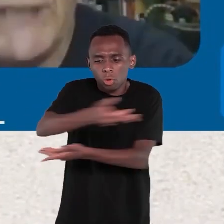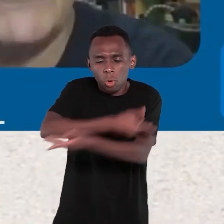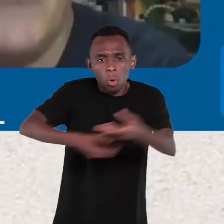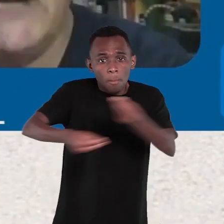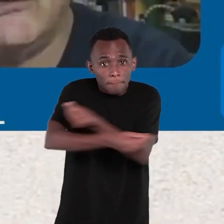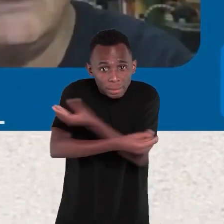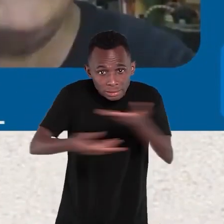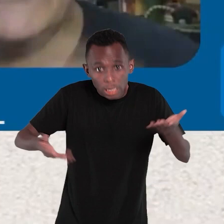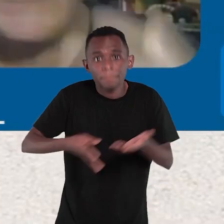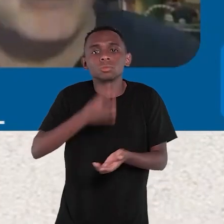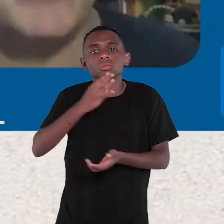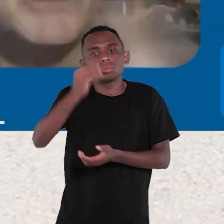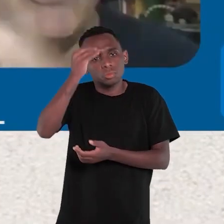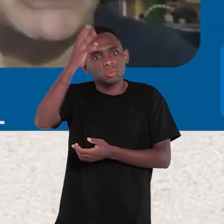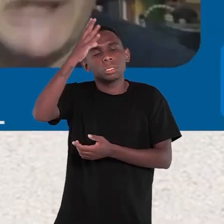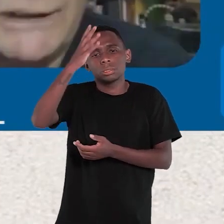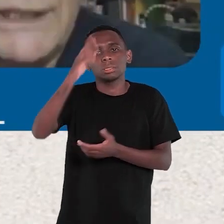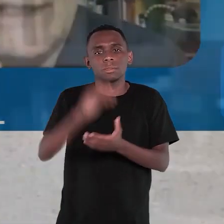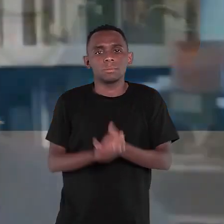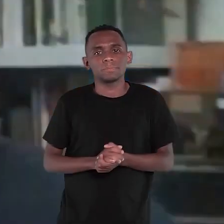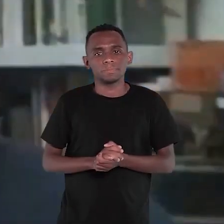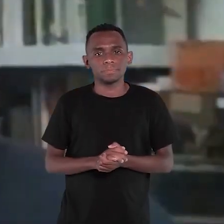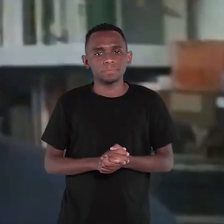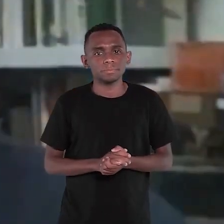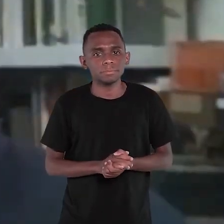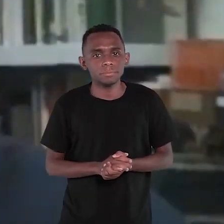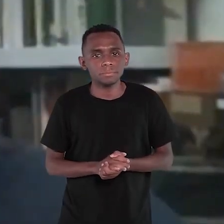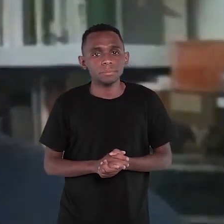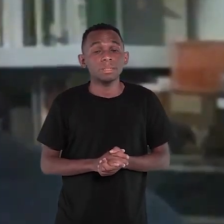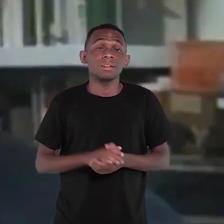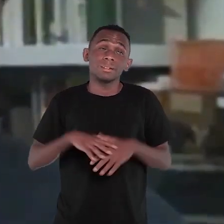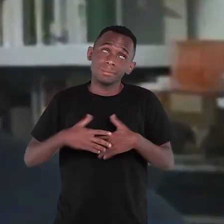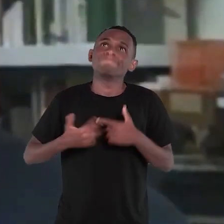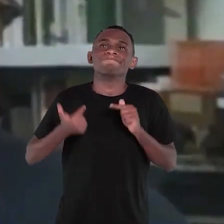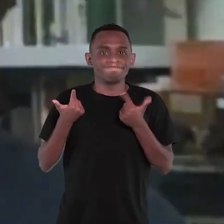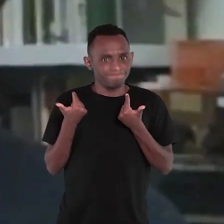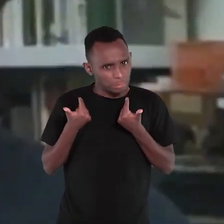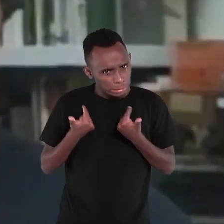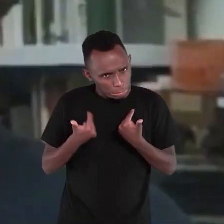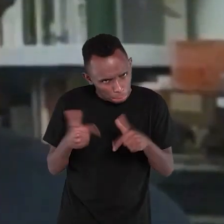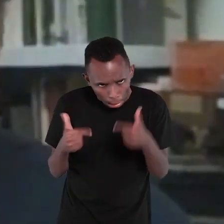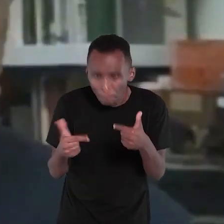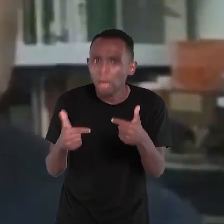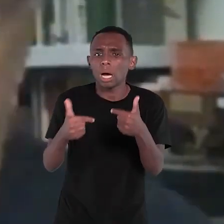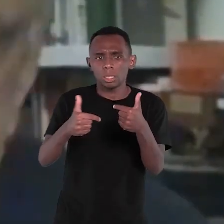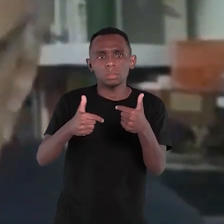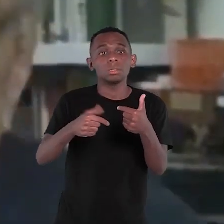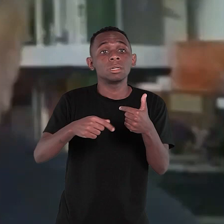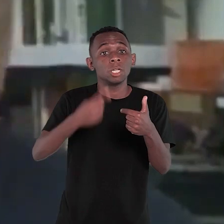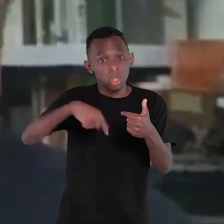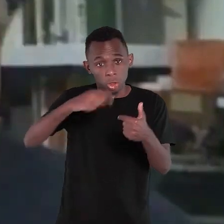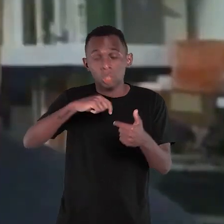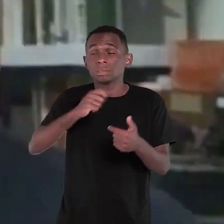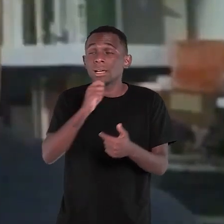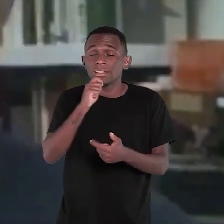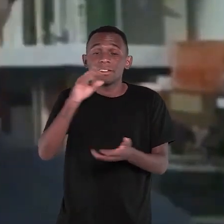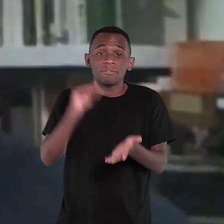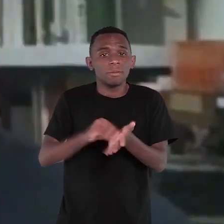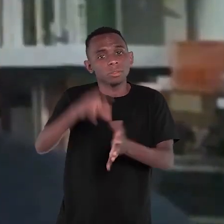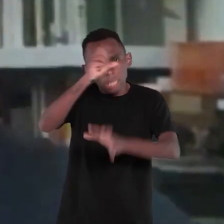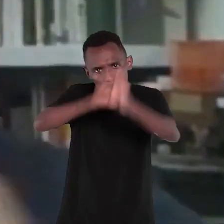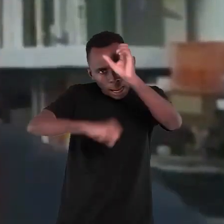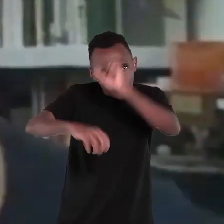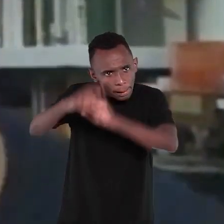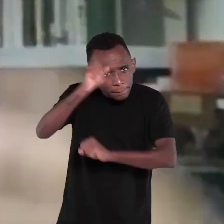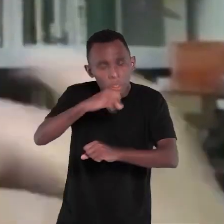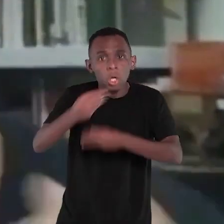de conhecimento, que é o que uma biblioteca tem que ser. E isso deu muito trabalho, né? E a gente ainda tem muito que aprender com